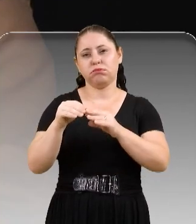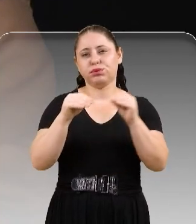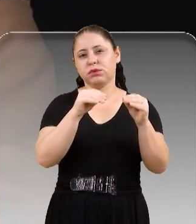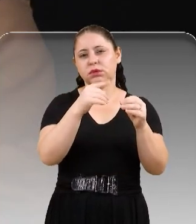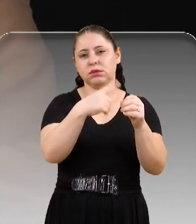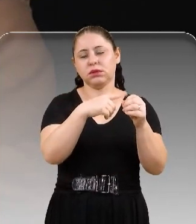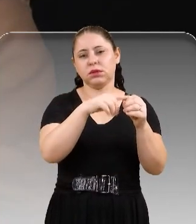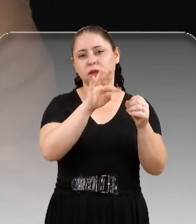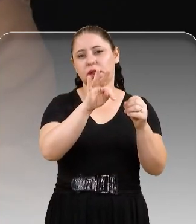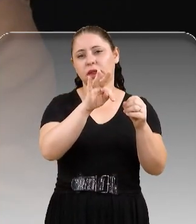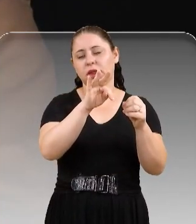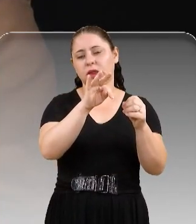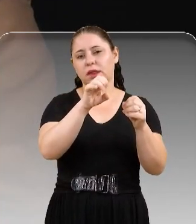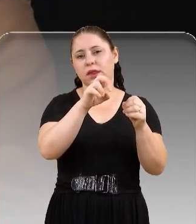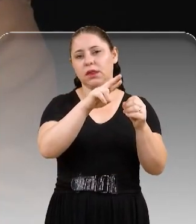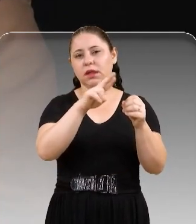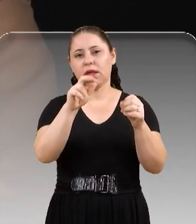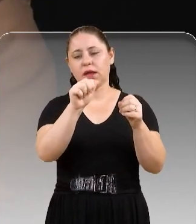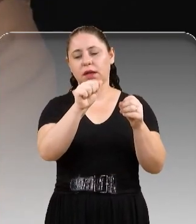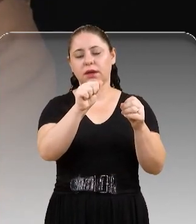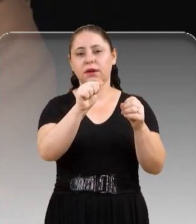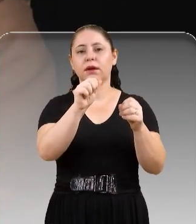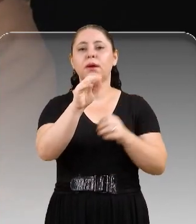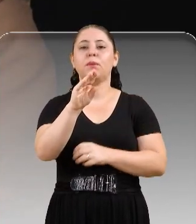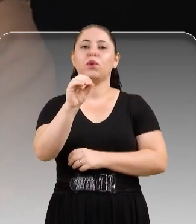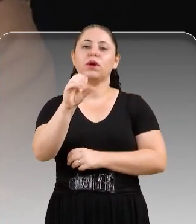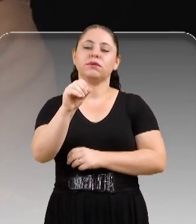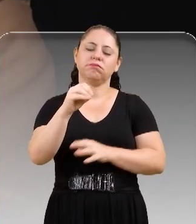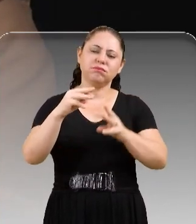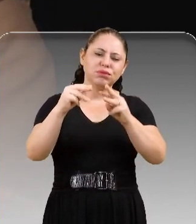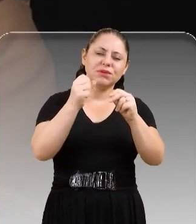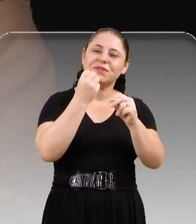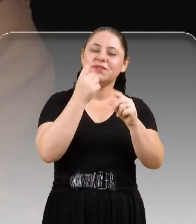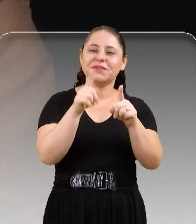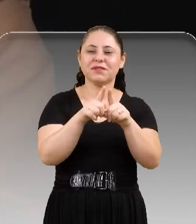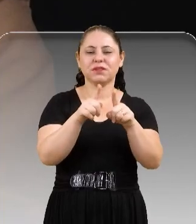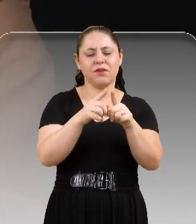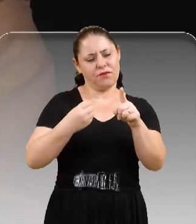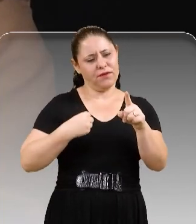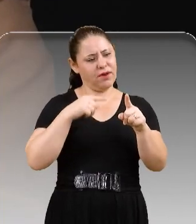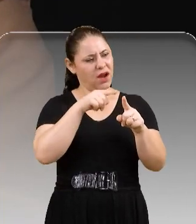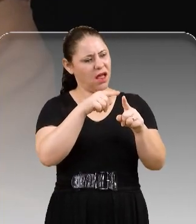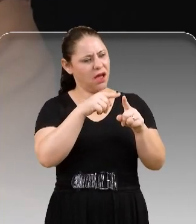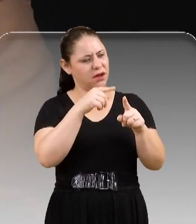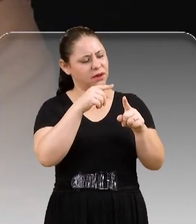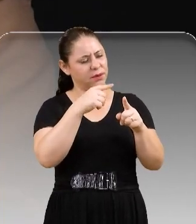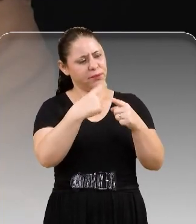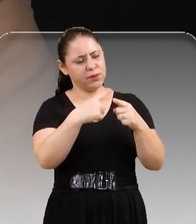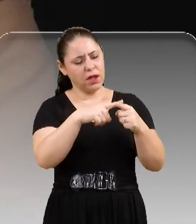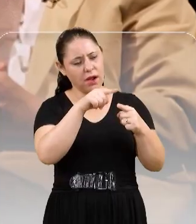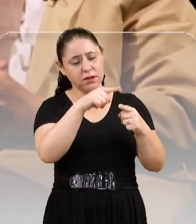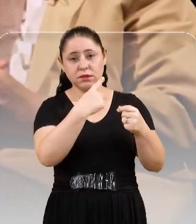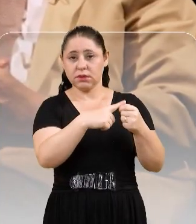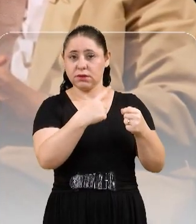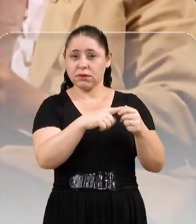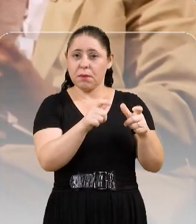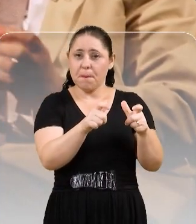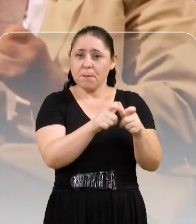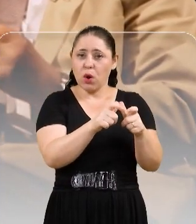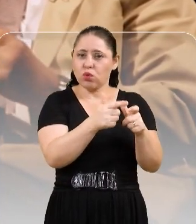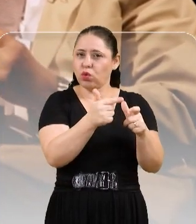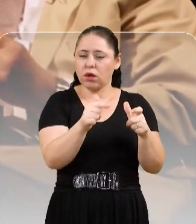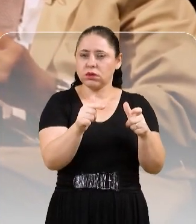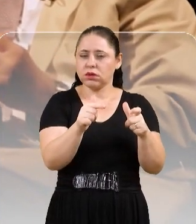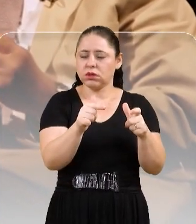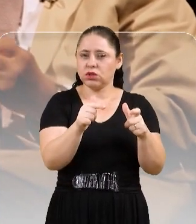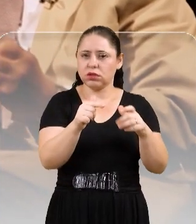ainda, chamada Terra Boa. E foi espetacular para mim viver ali em Terra Boa. Por quê? Porque era uma cidade que não